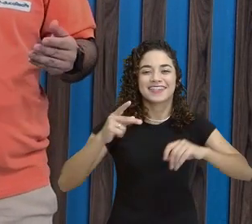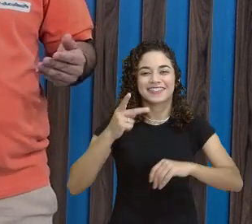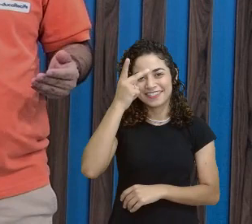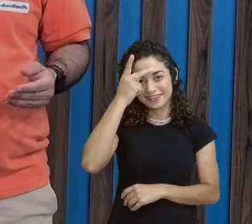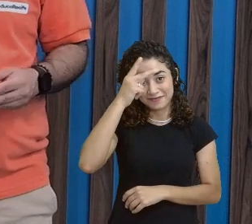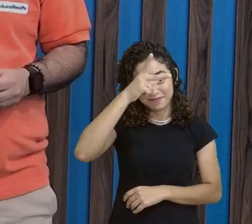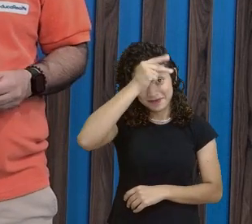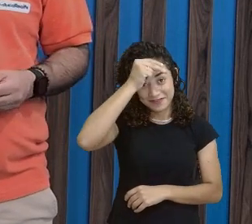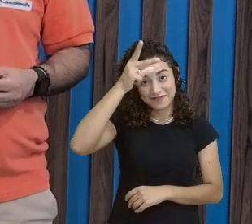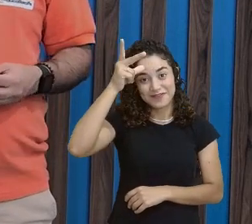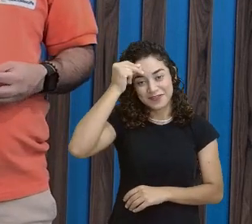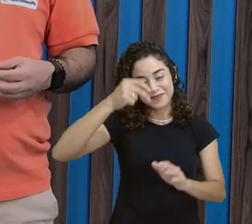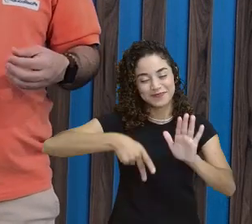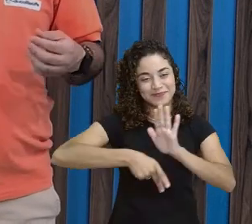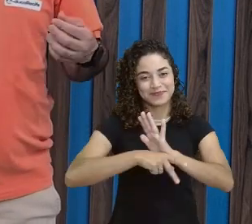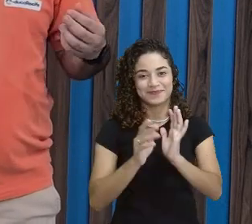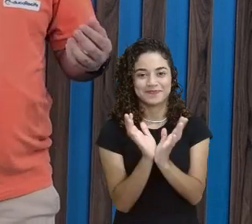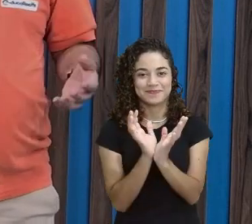se despedindo, né,